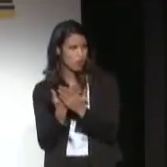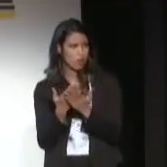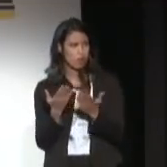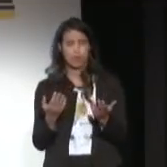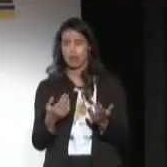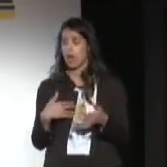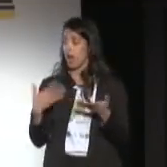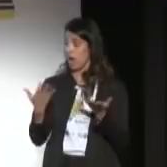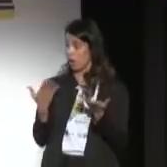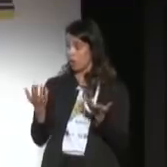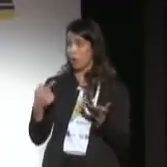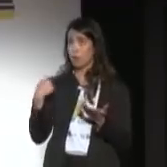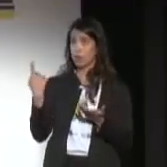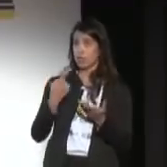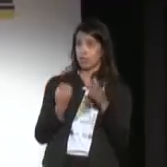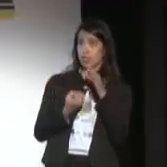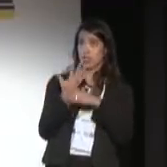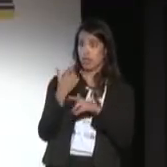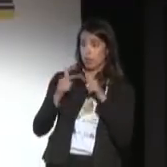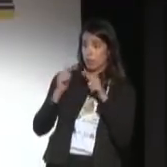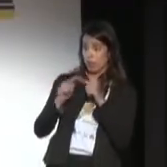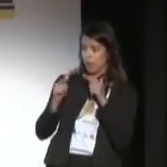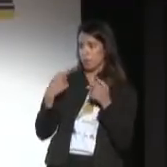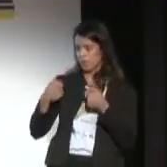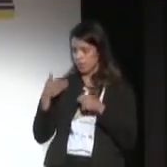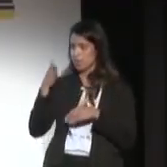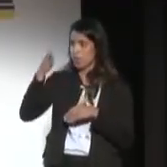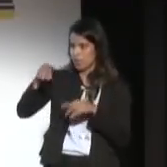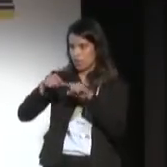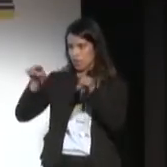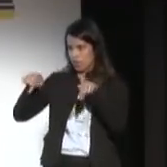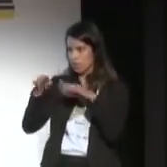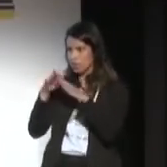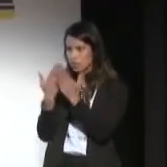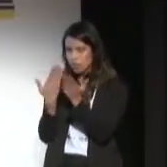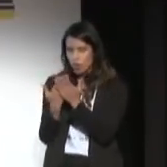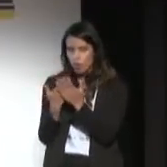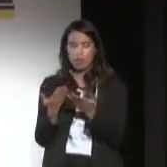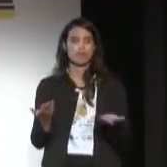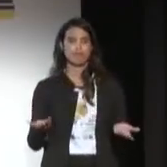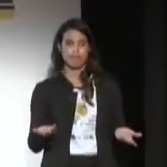dizer agora que para a gente resolver um problema da educação, a gente tem que ir à escola? Então,